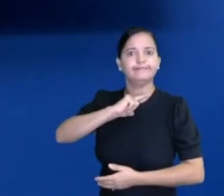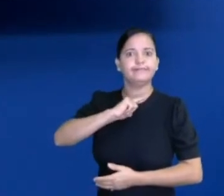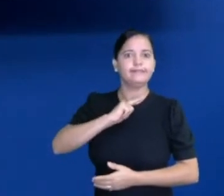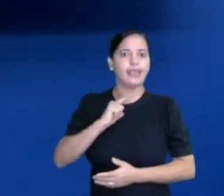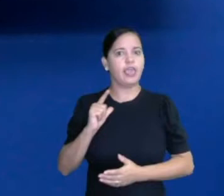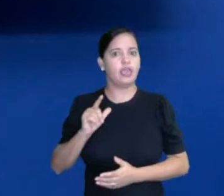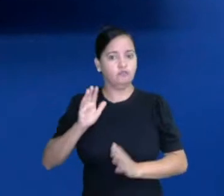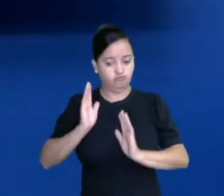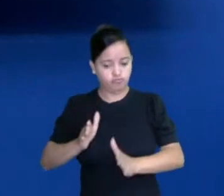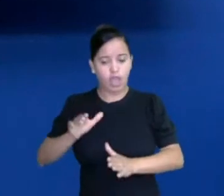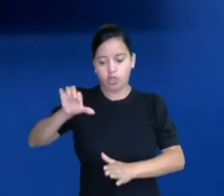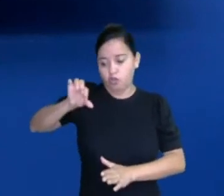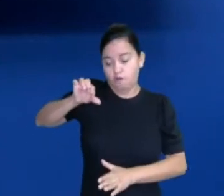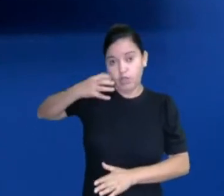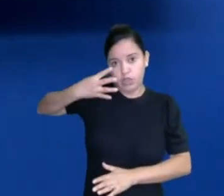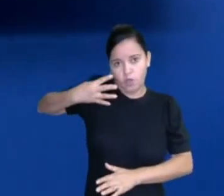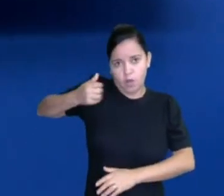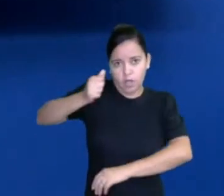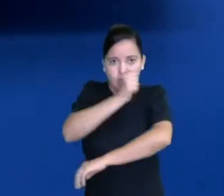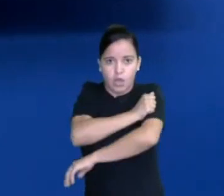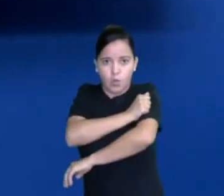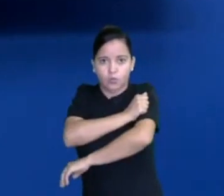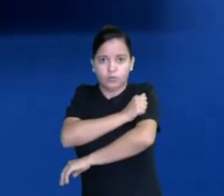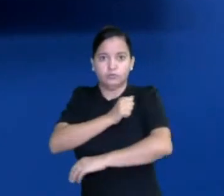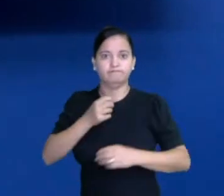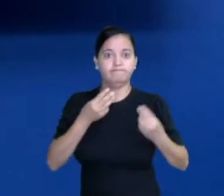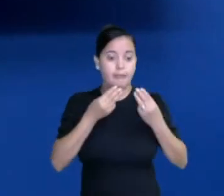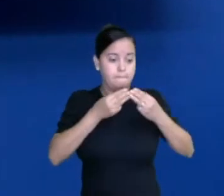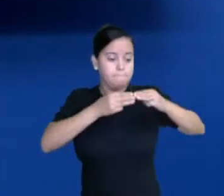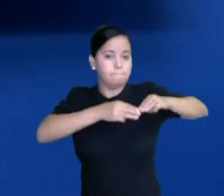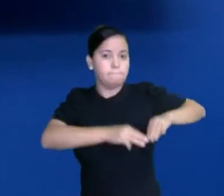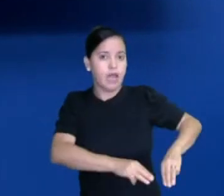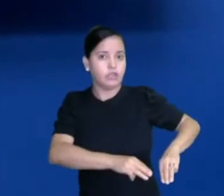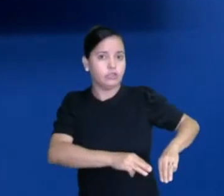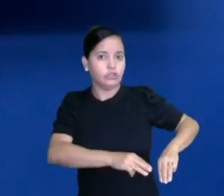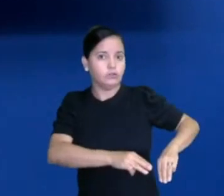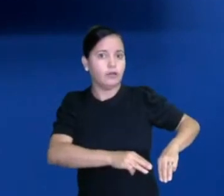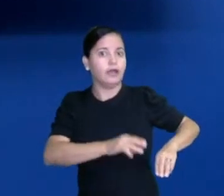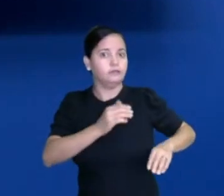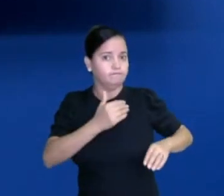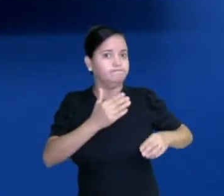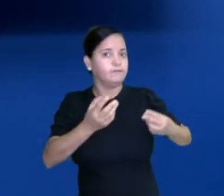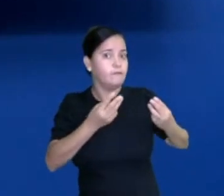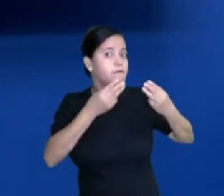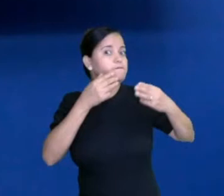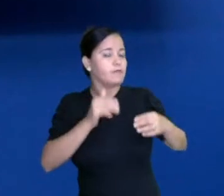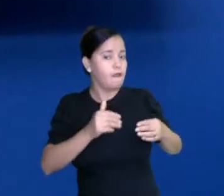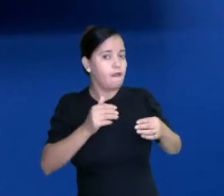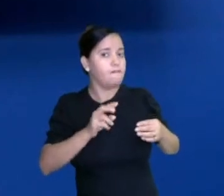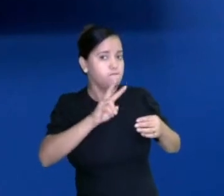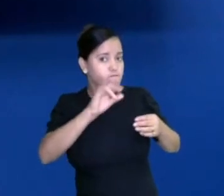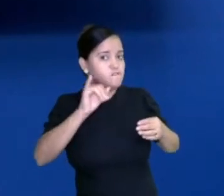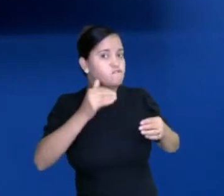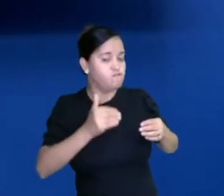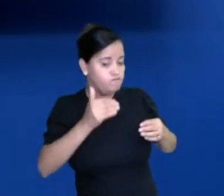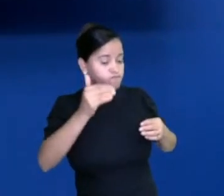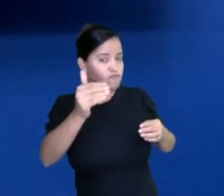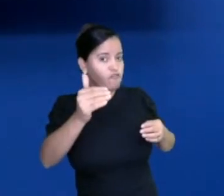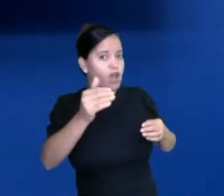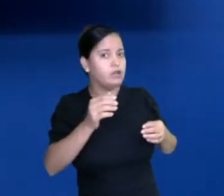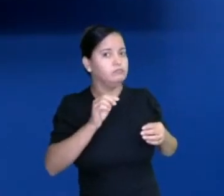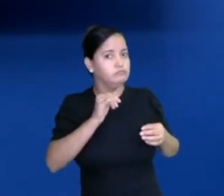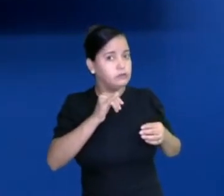escola, 94 alunos, foram matriculados, né? Vão ser matriculados, porque ele está perguntando se forem,